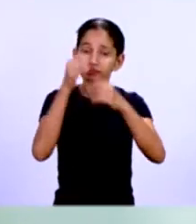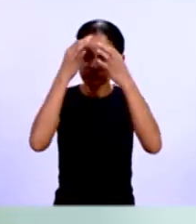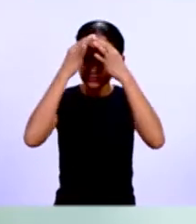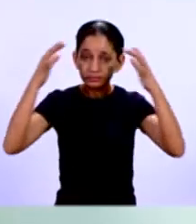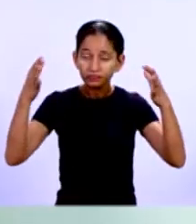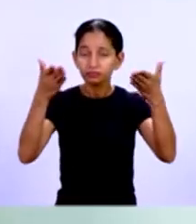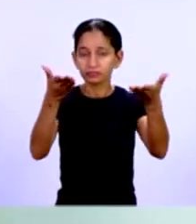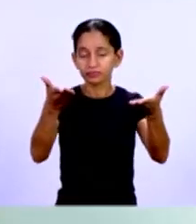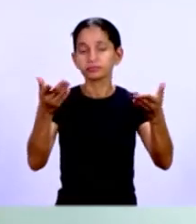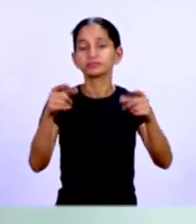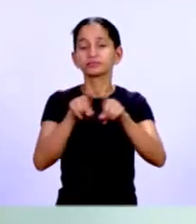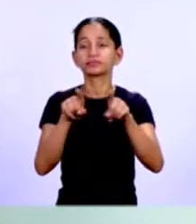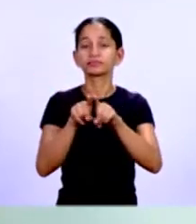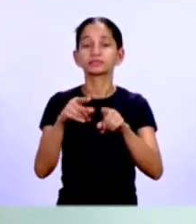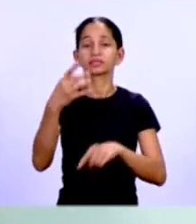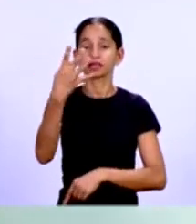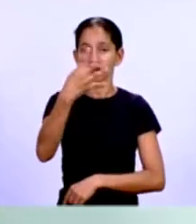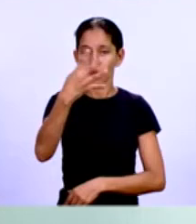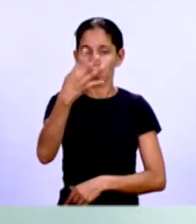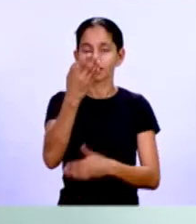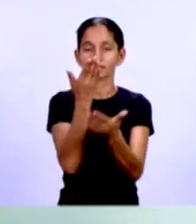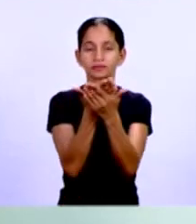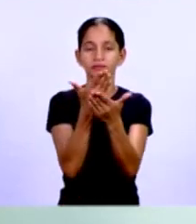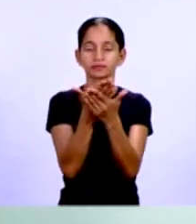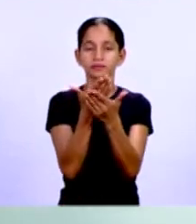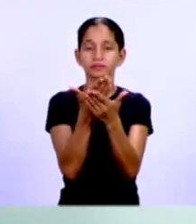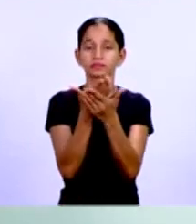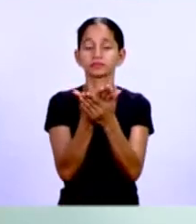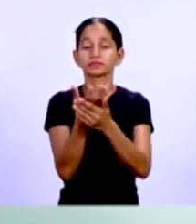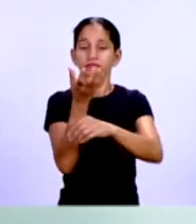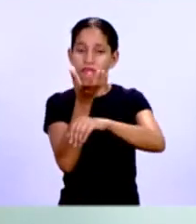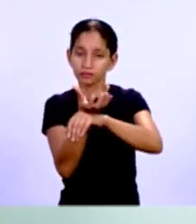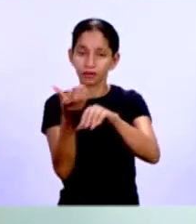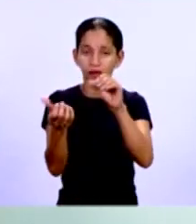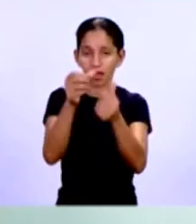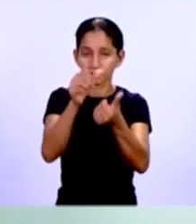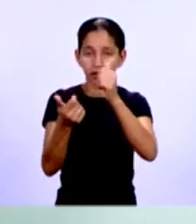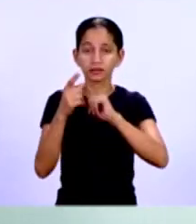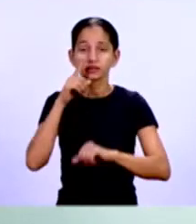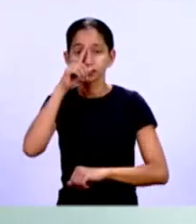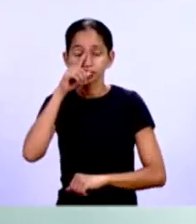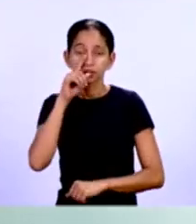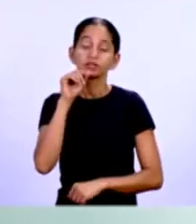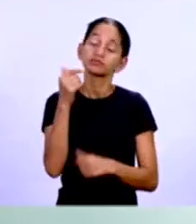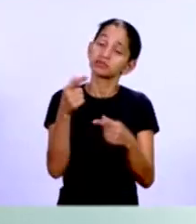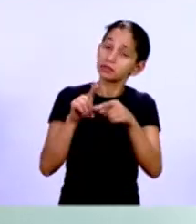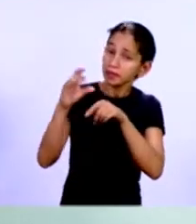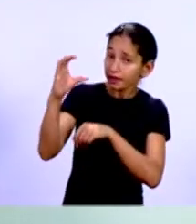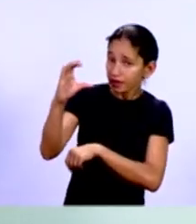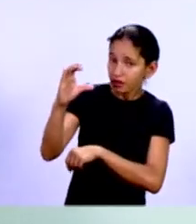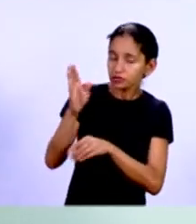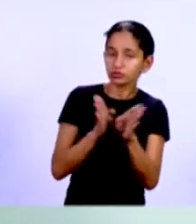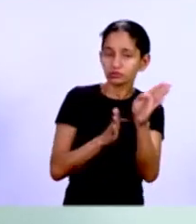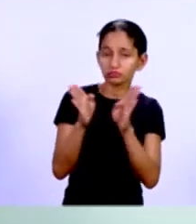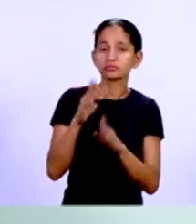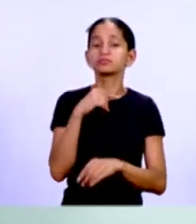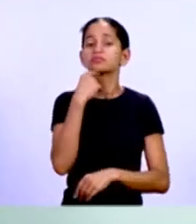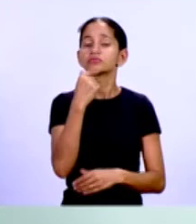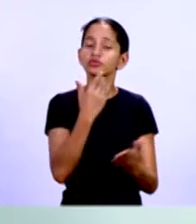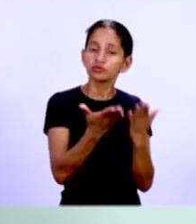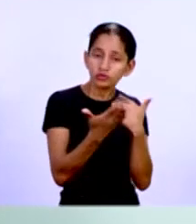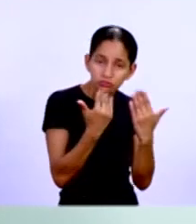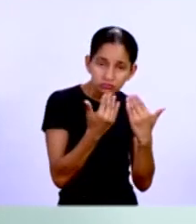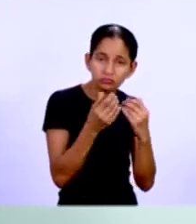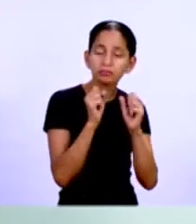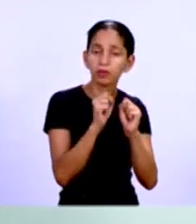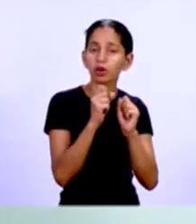para vocês. Essa é a 4ª aula da disciplina de análise de risco e crédito. Se vocês tiverem qualquer dúvida, por favor,